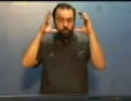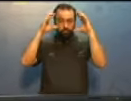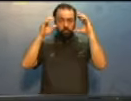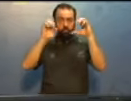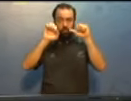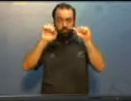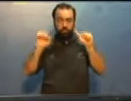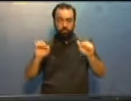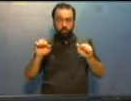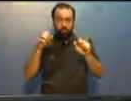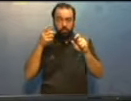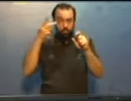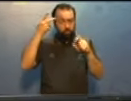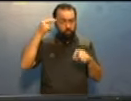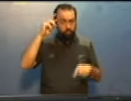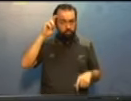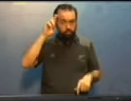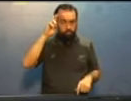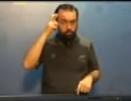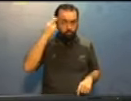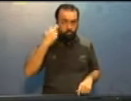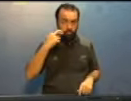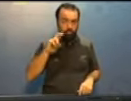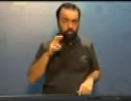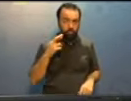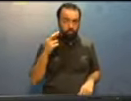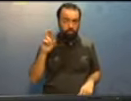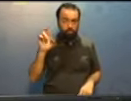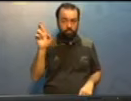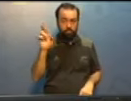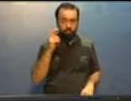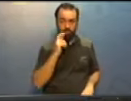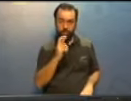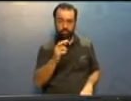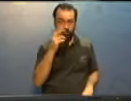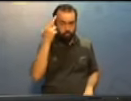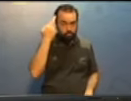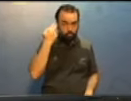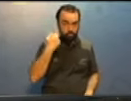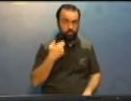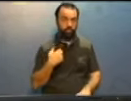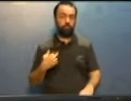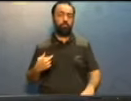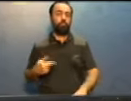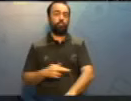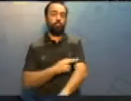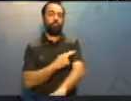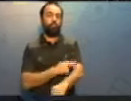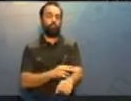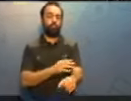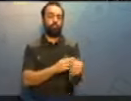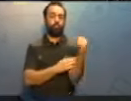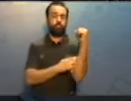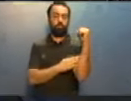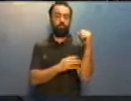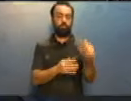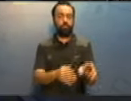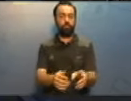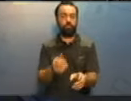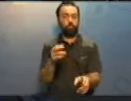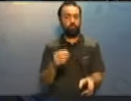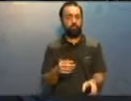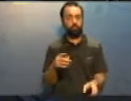sistema nervoso envia essas informações através dos nervos para os músculos. E assim a gente faz o movimento. Então os olhos